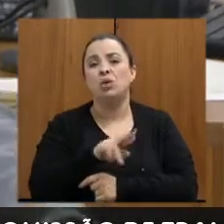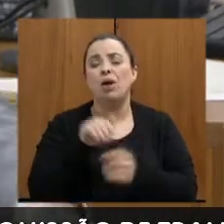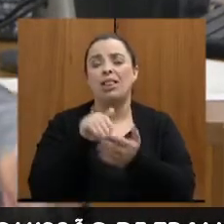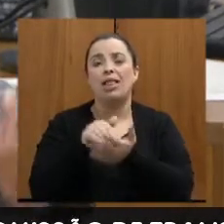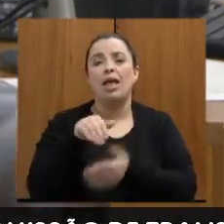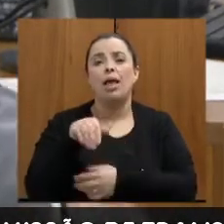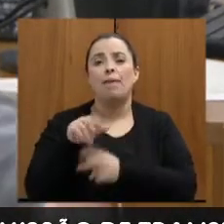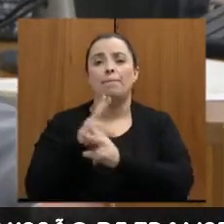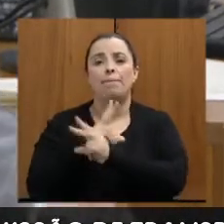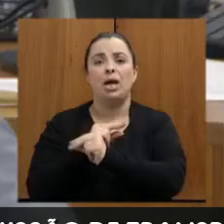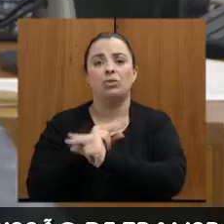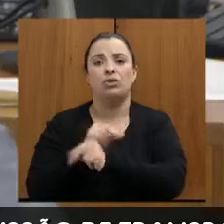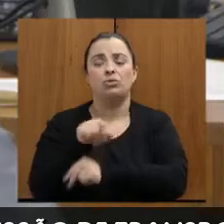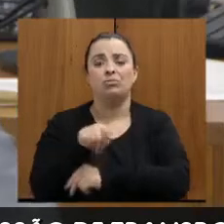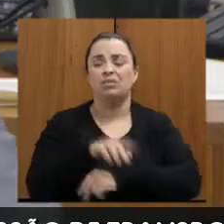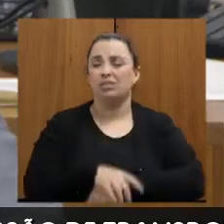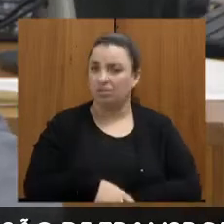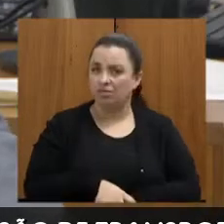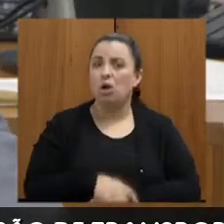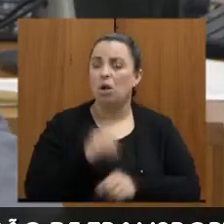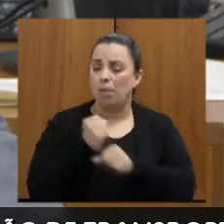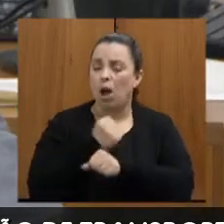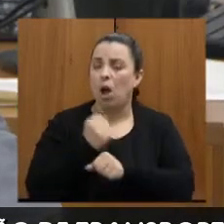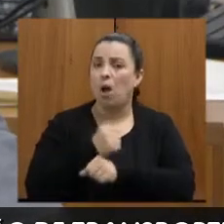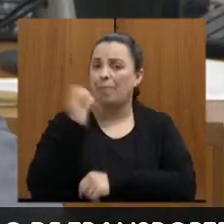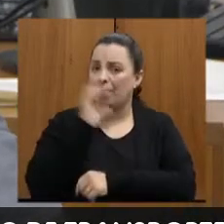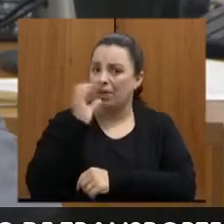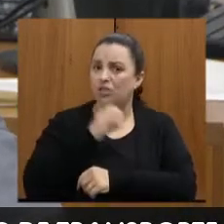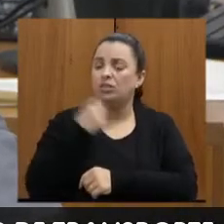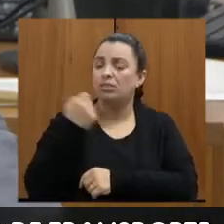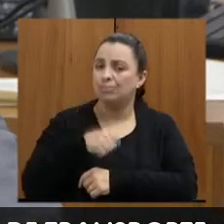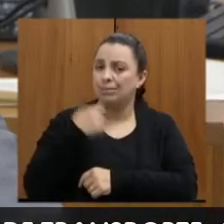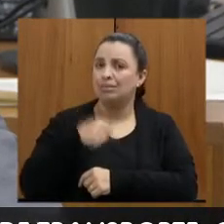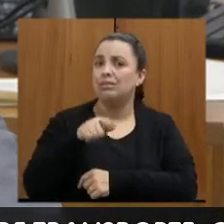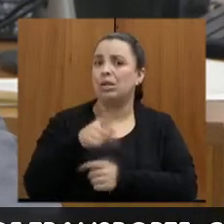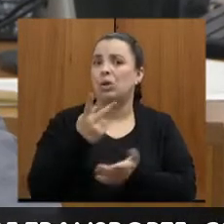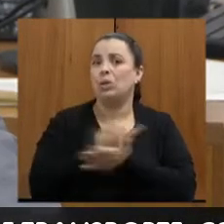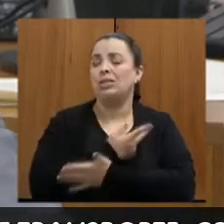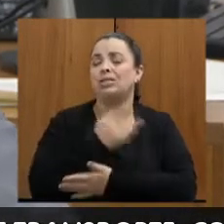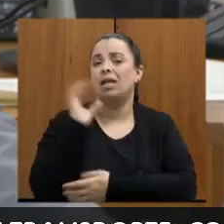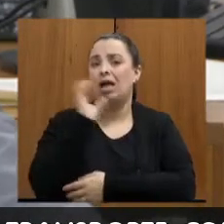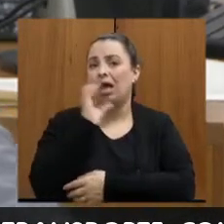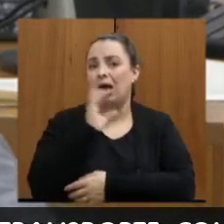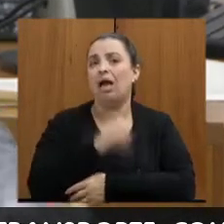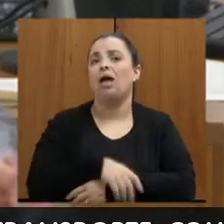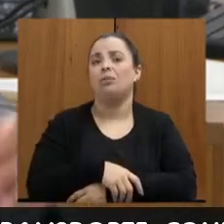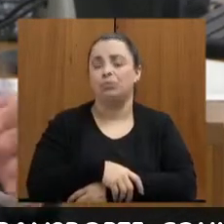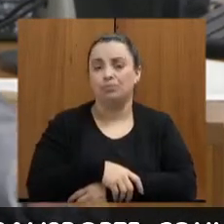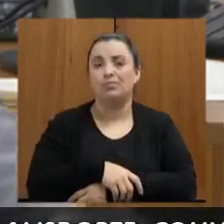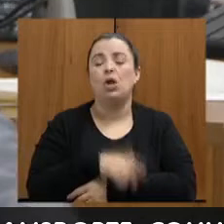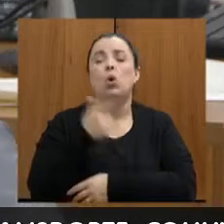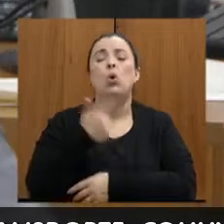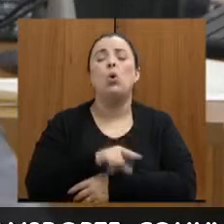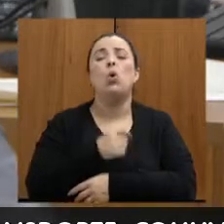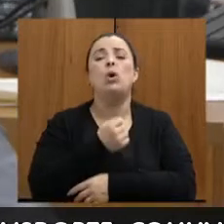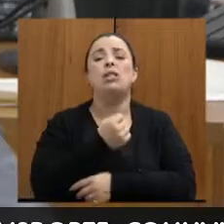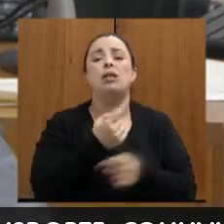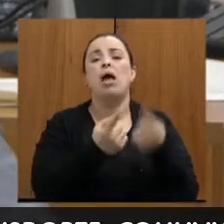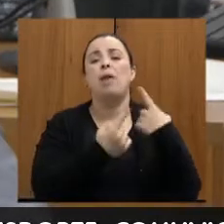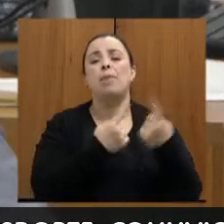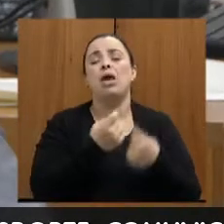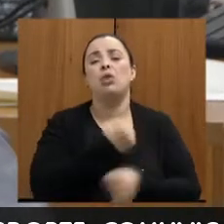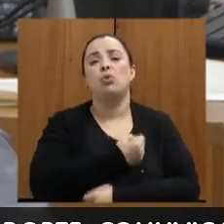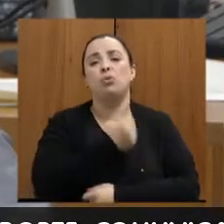EA vamos lá enfim né no e a outra 251 aquela Serra